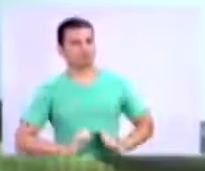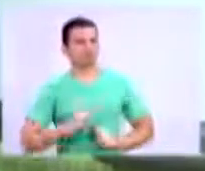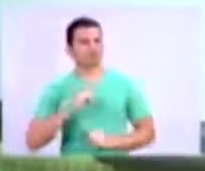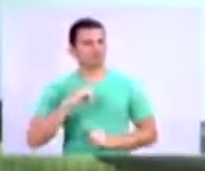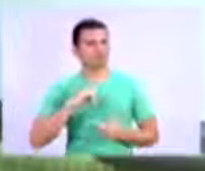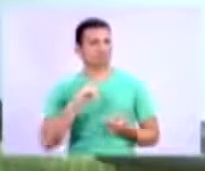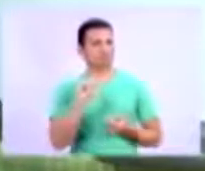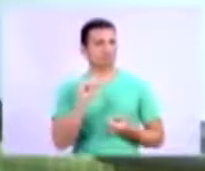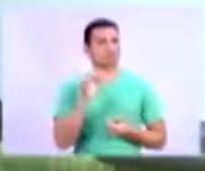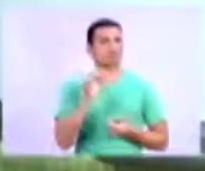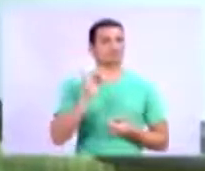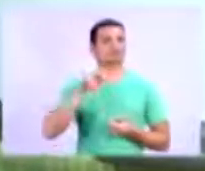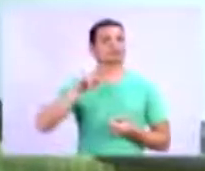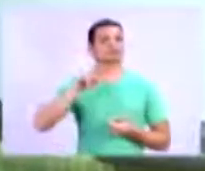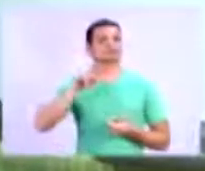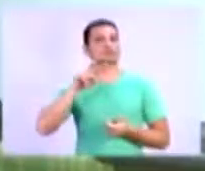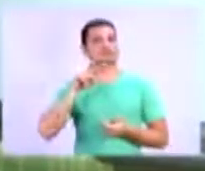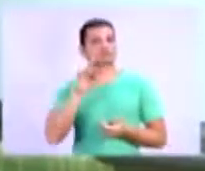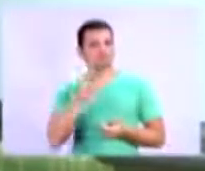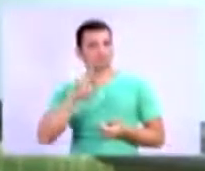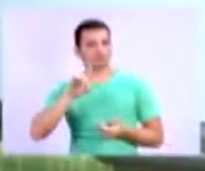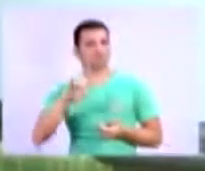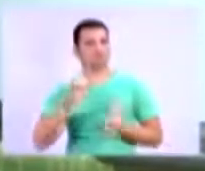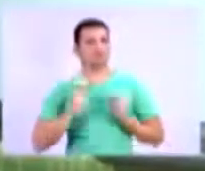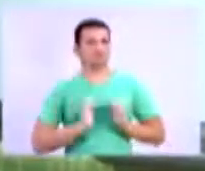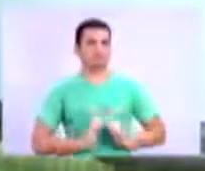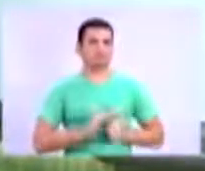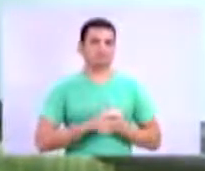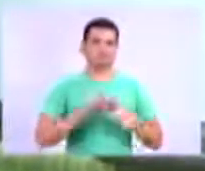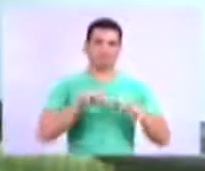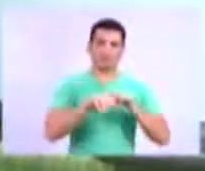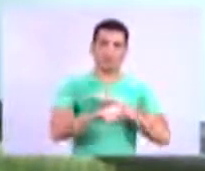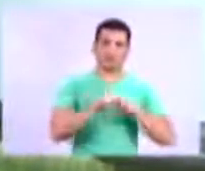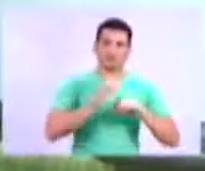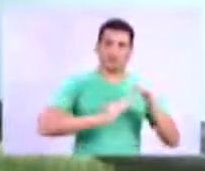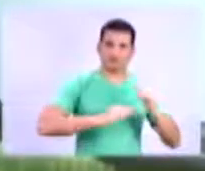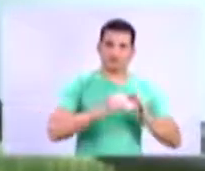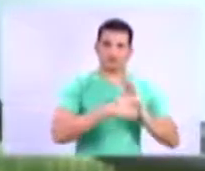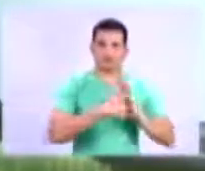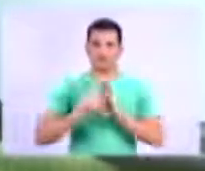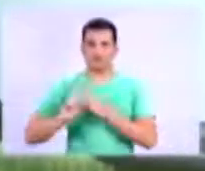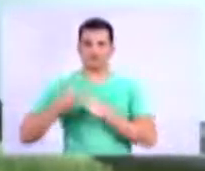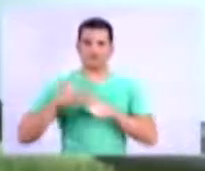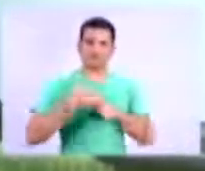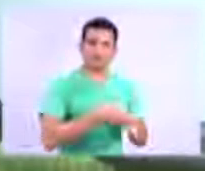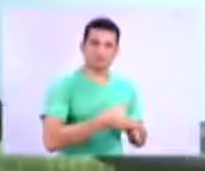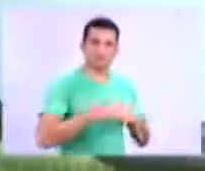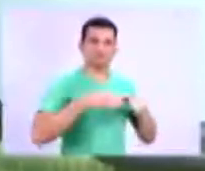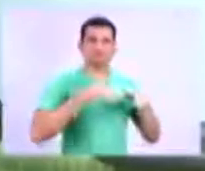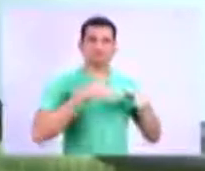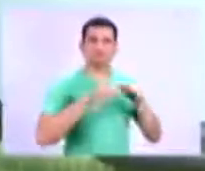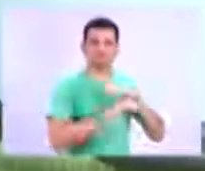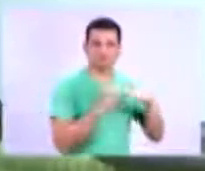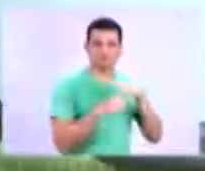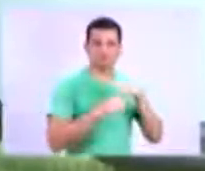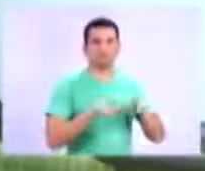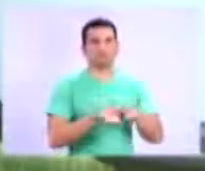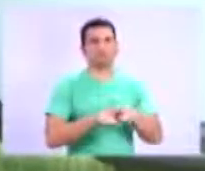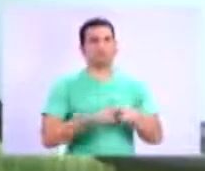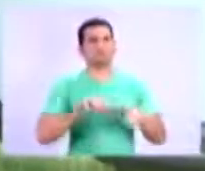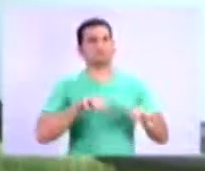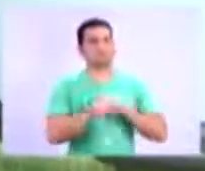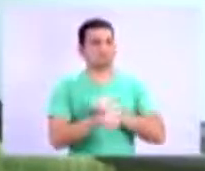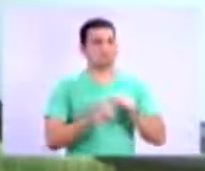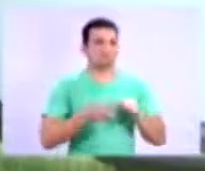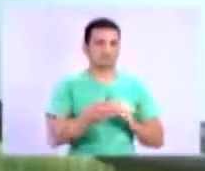a formação do profissional, mesmo antes de entrar na empresa, e aí a formação continuada dentro